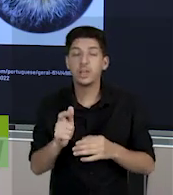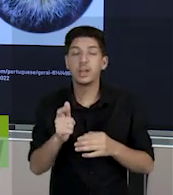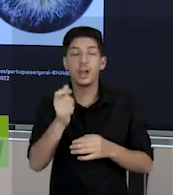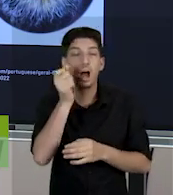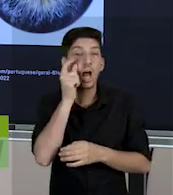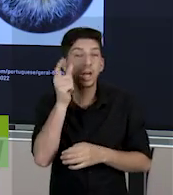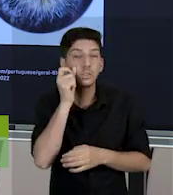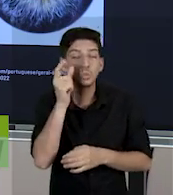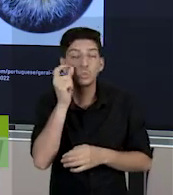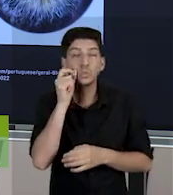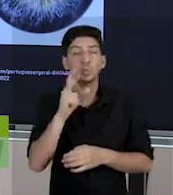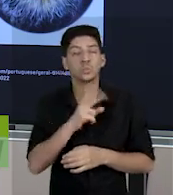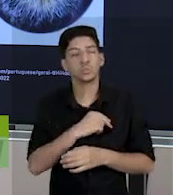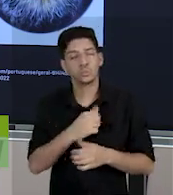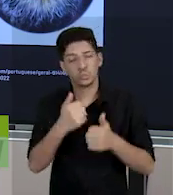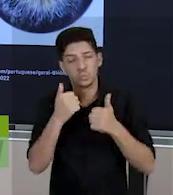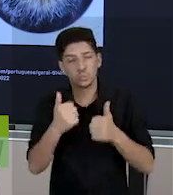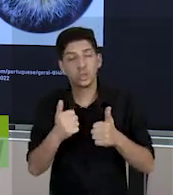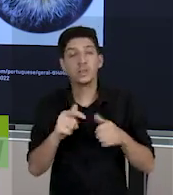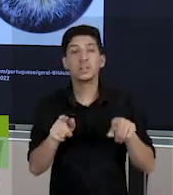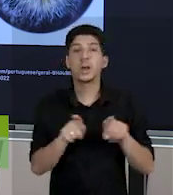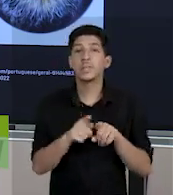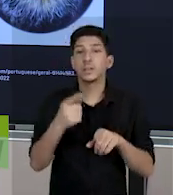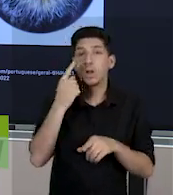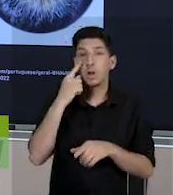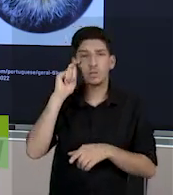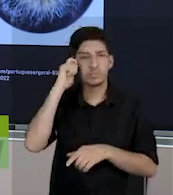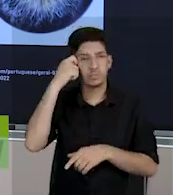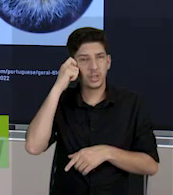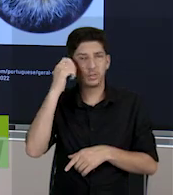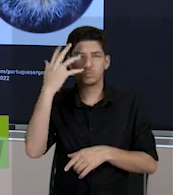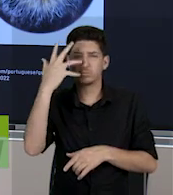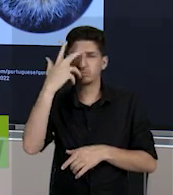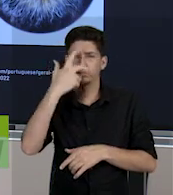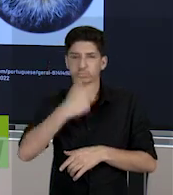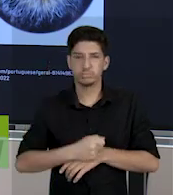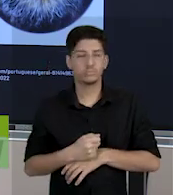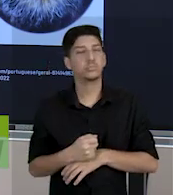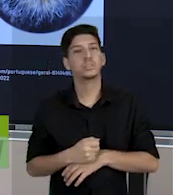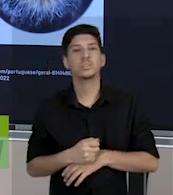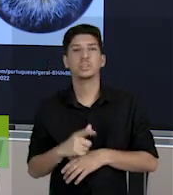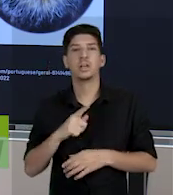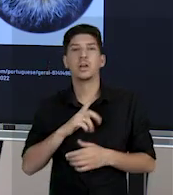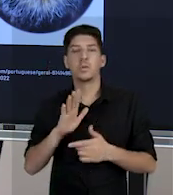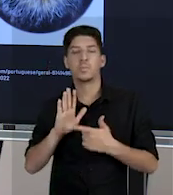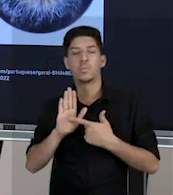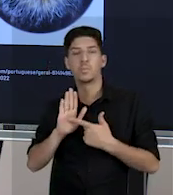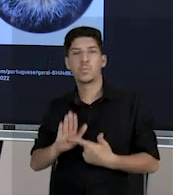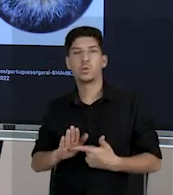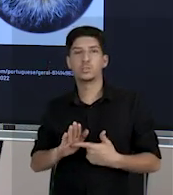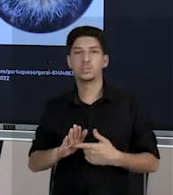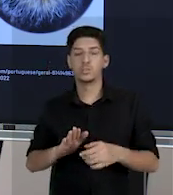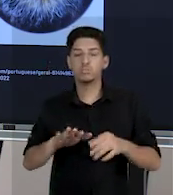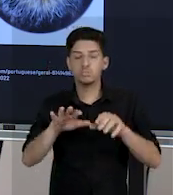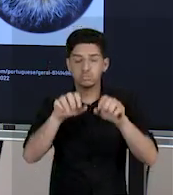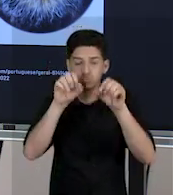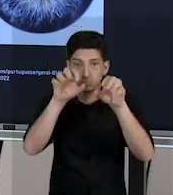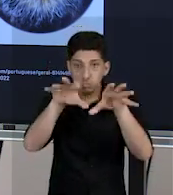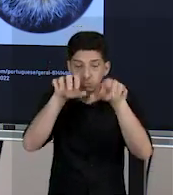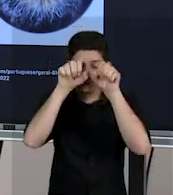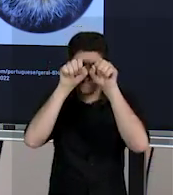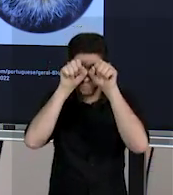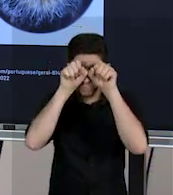longe. Tem gente que tem olhos negros extraordinários, muito bonitos, que refletem muito, né, a luz. Tem gente que tem um